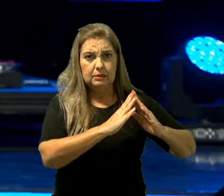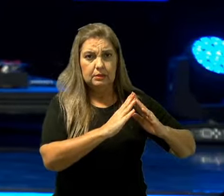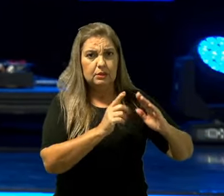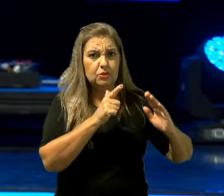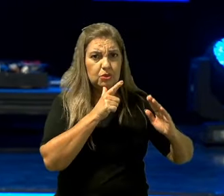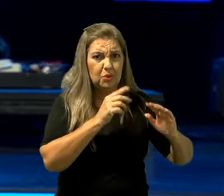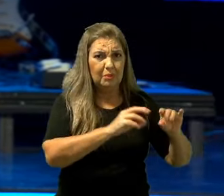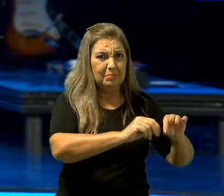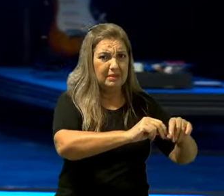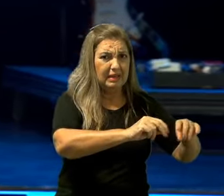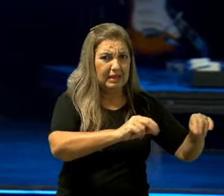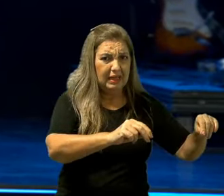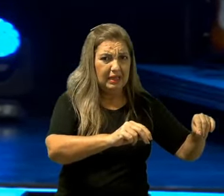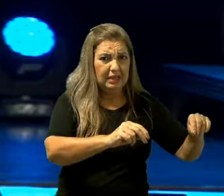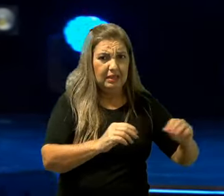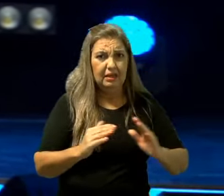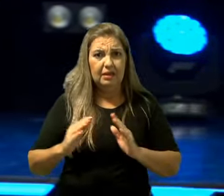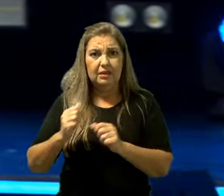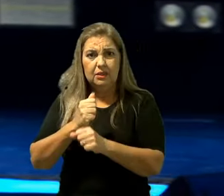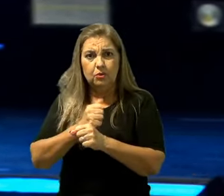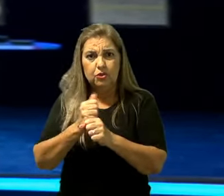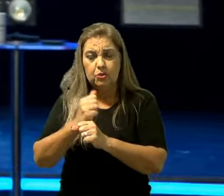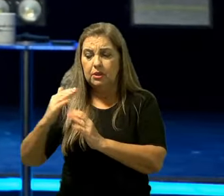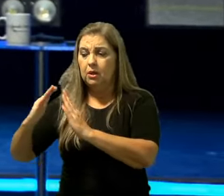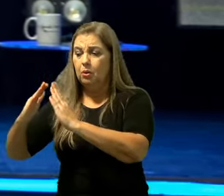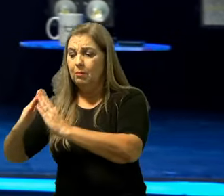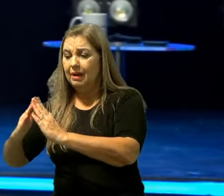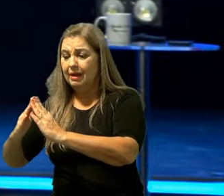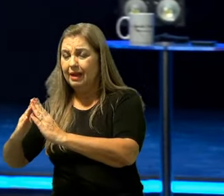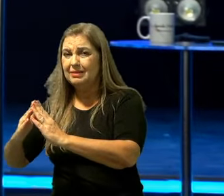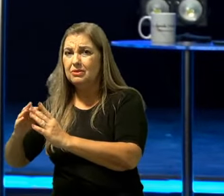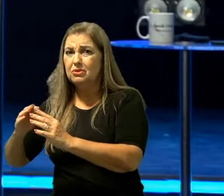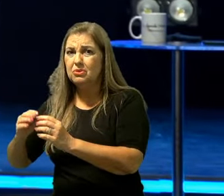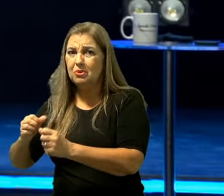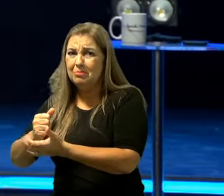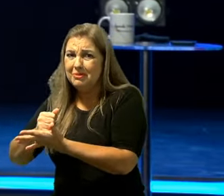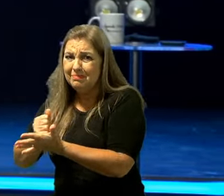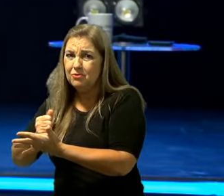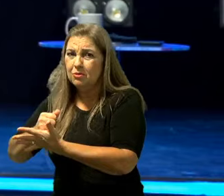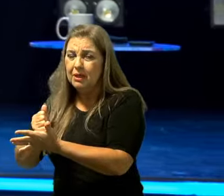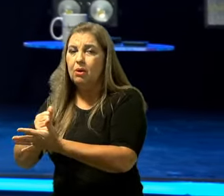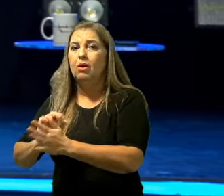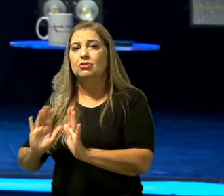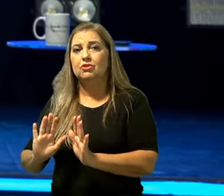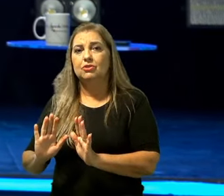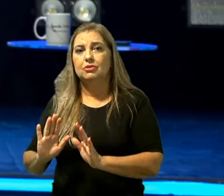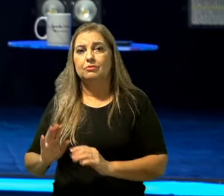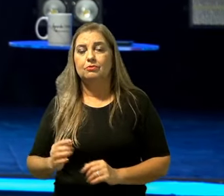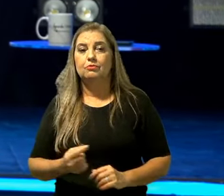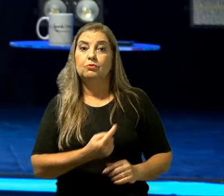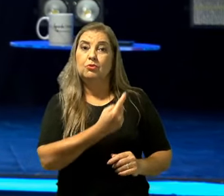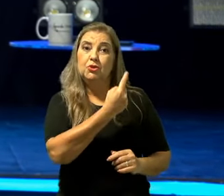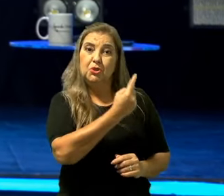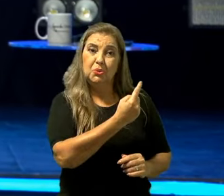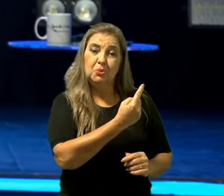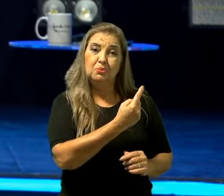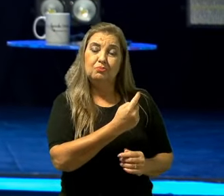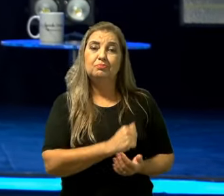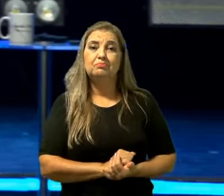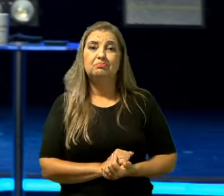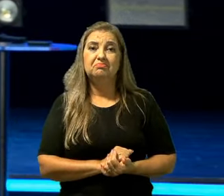areia. Os dois construíram algo, só que um investiu mais tempo na base, no alicerce. O